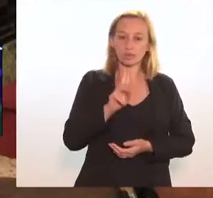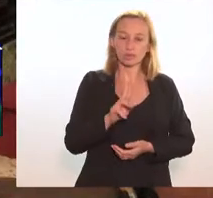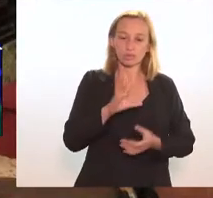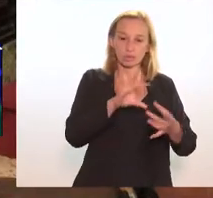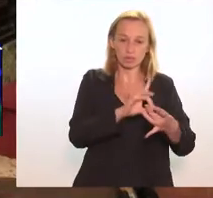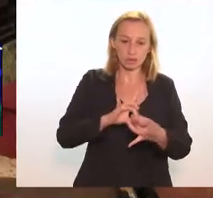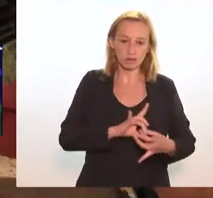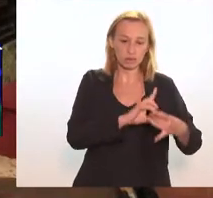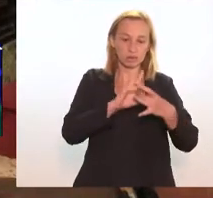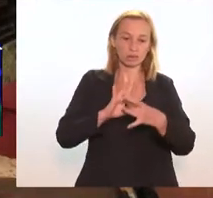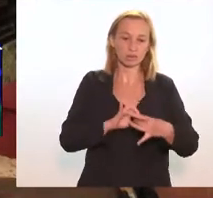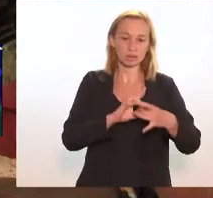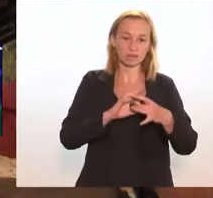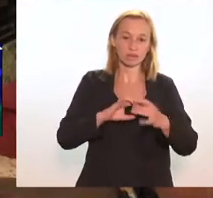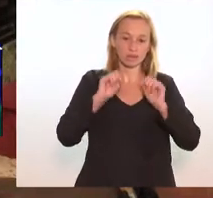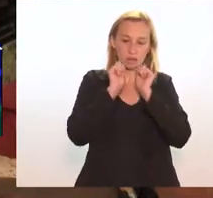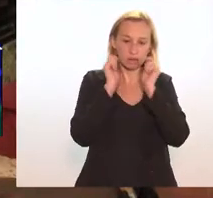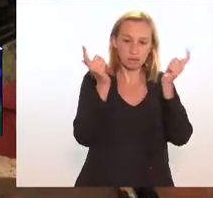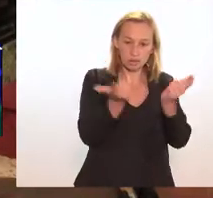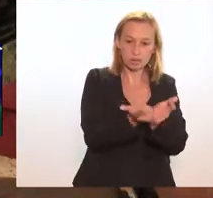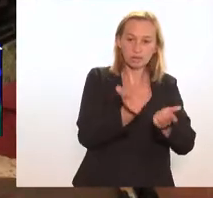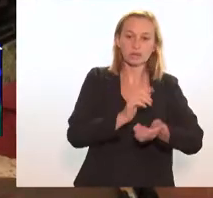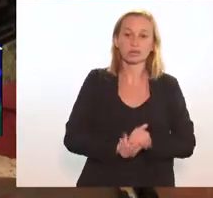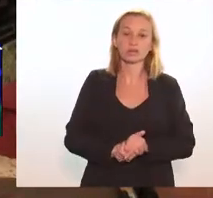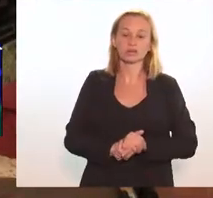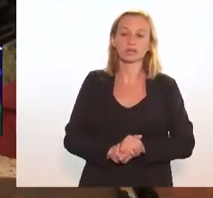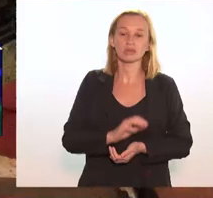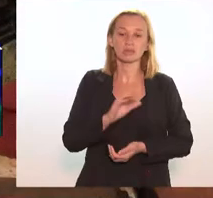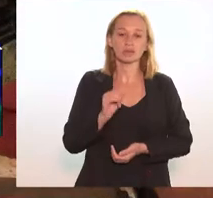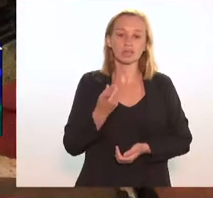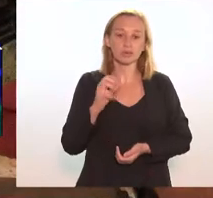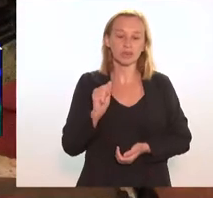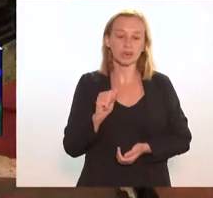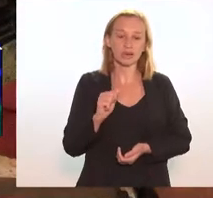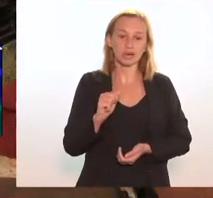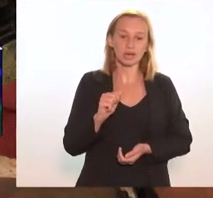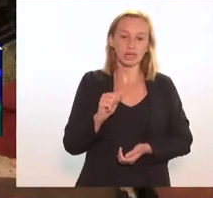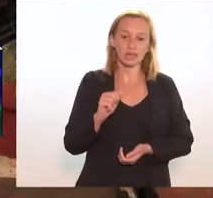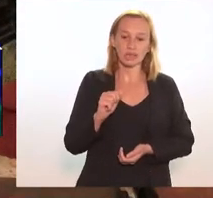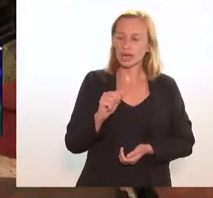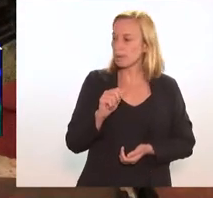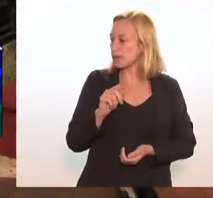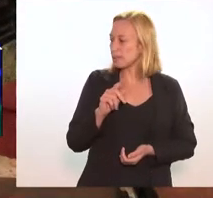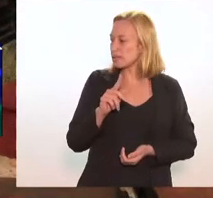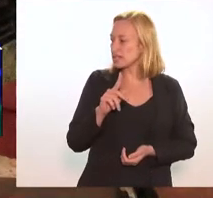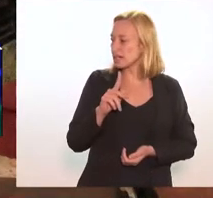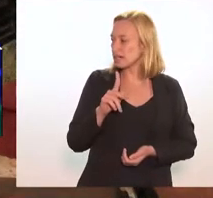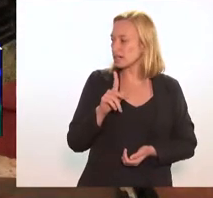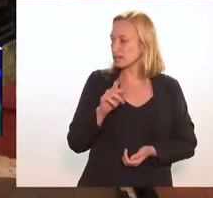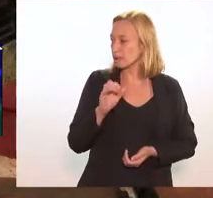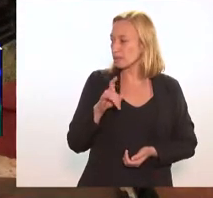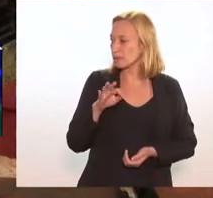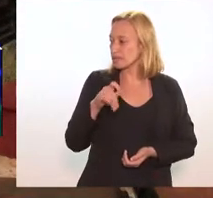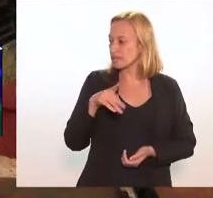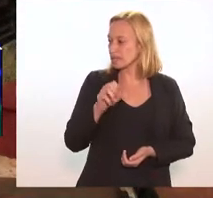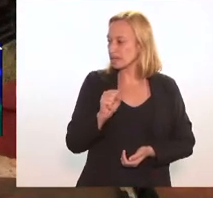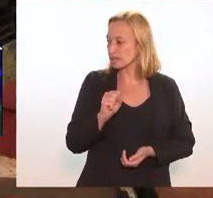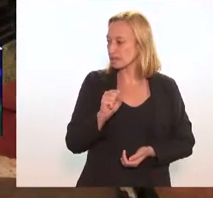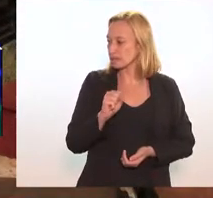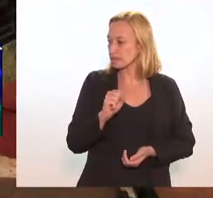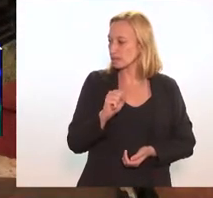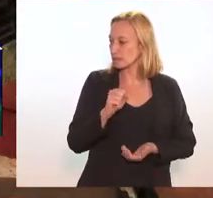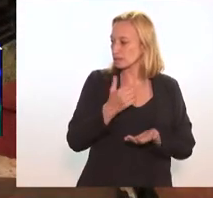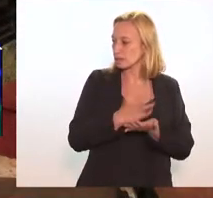Assembleias Legislativas, uma campanha sobre a epilepsia e sobre a importância das